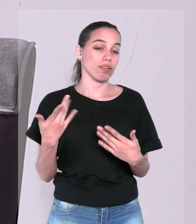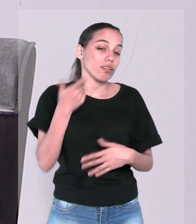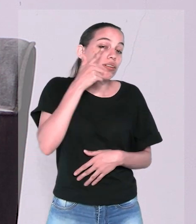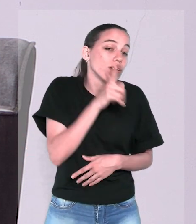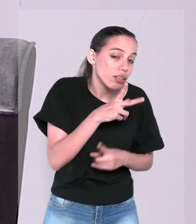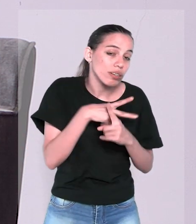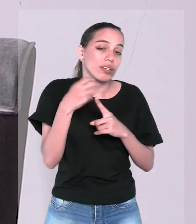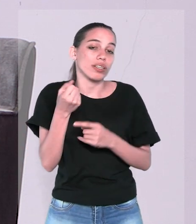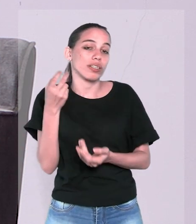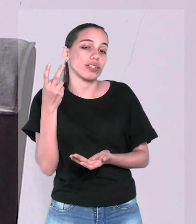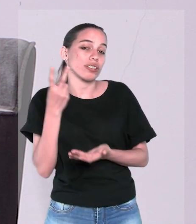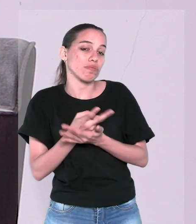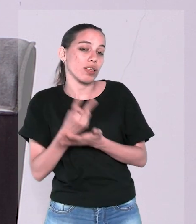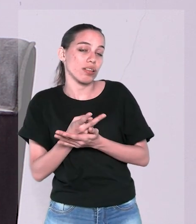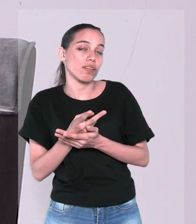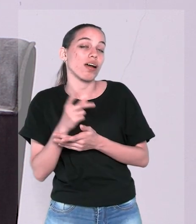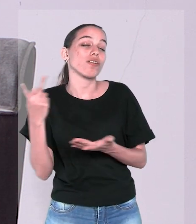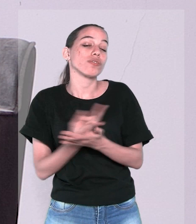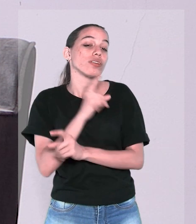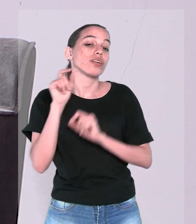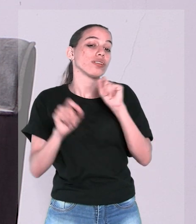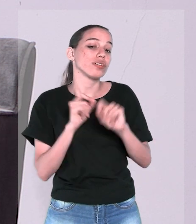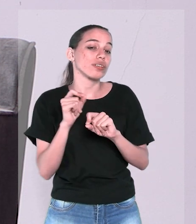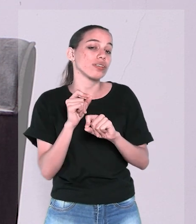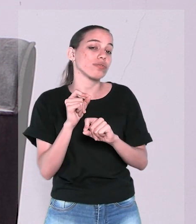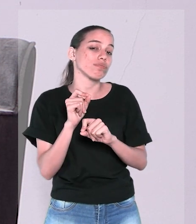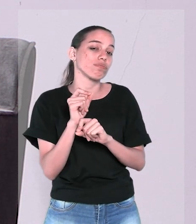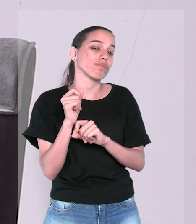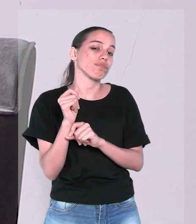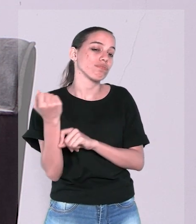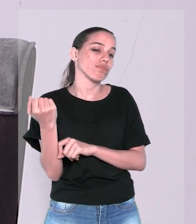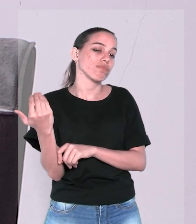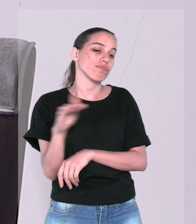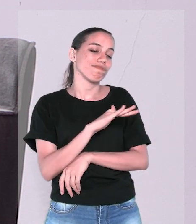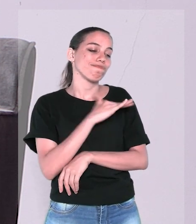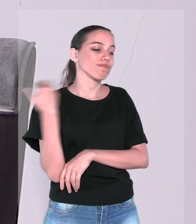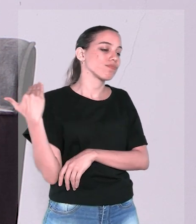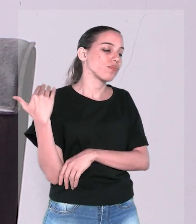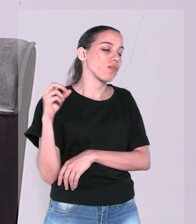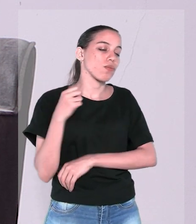das alternativas para que eu saia desse sofrimento é tentar